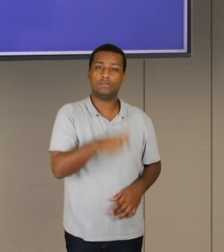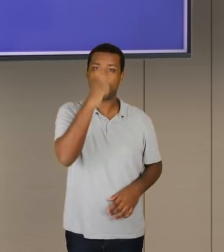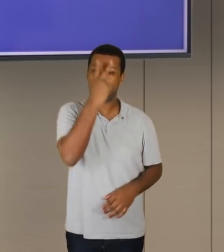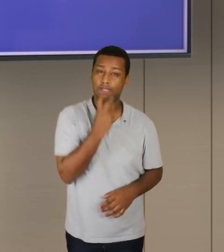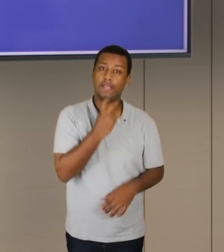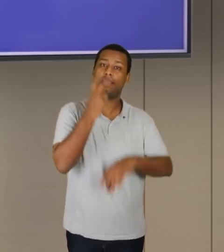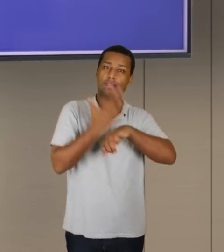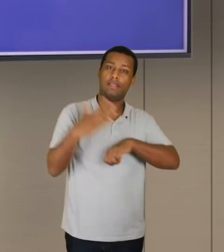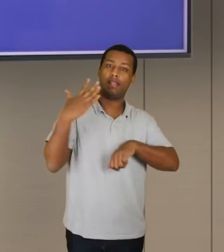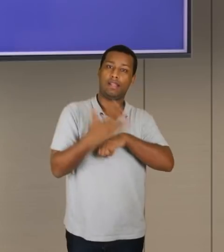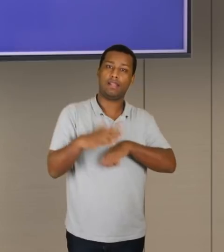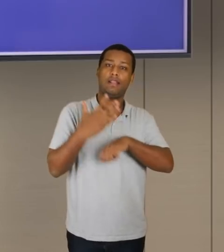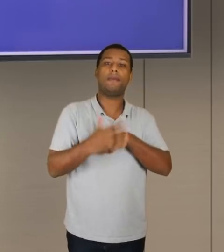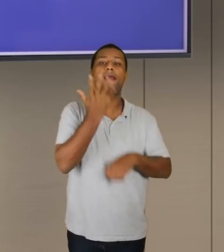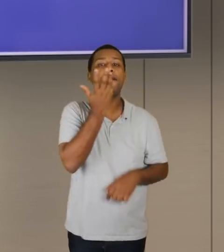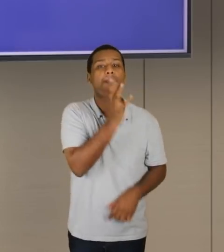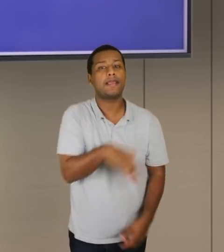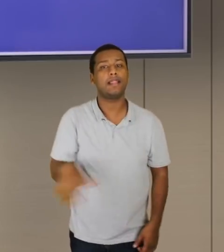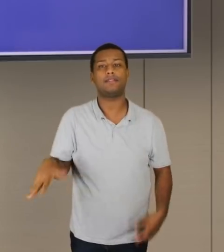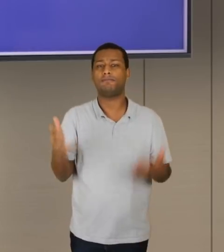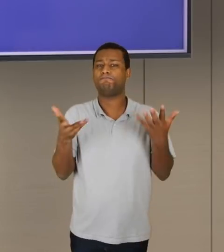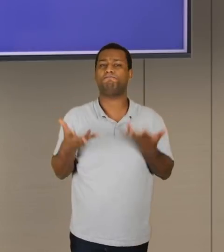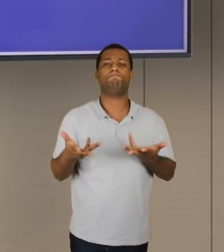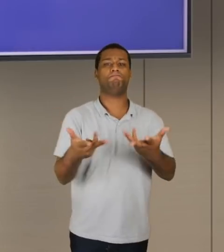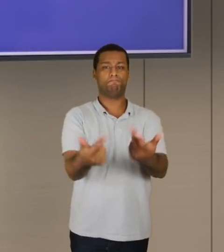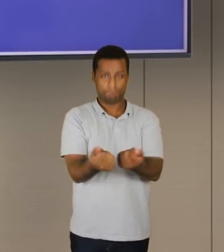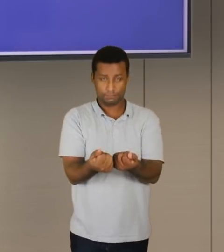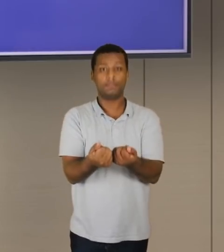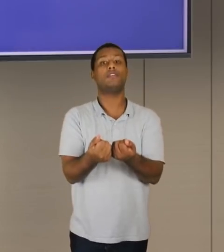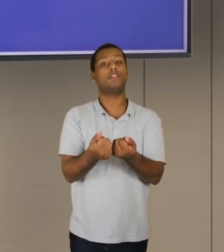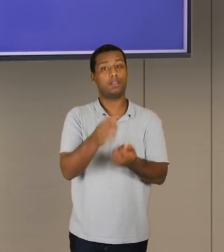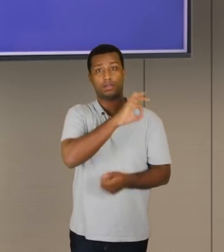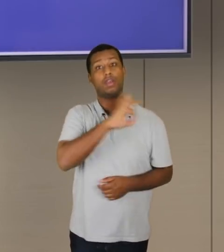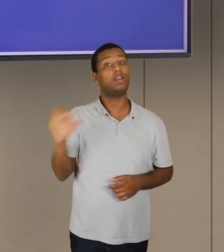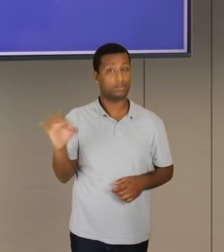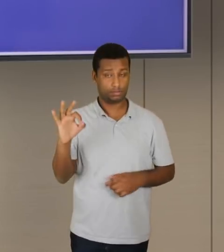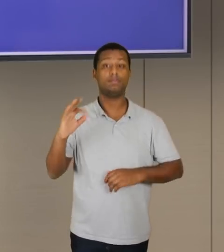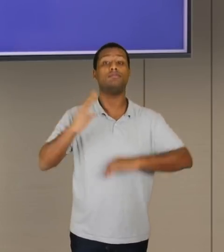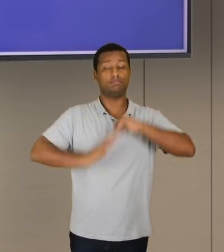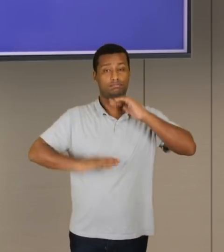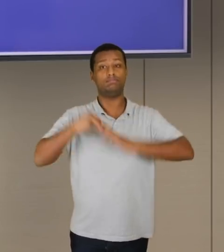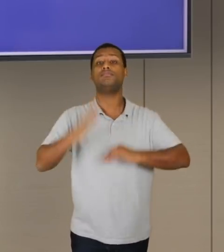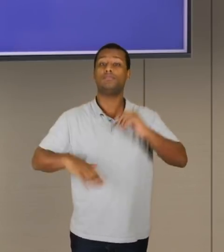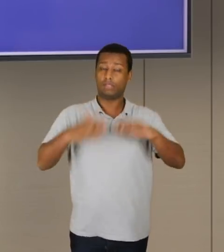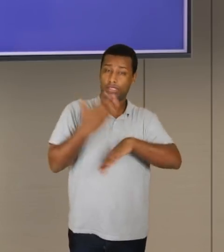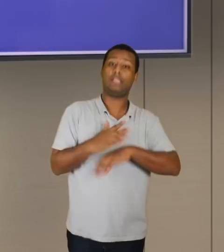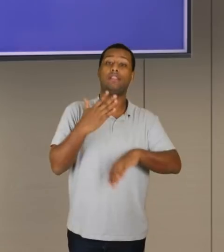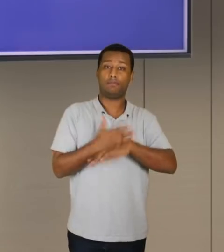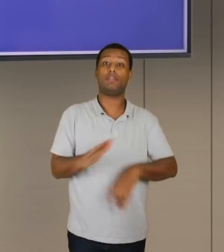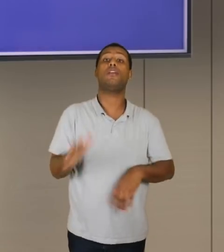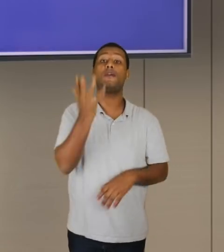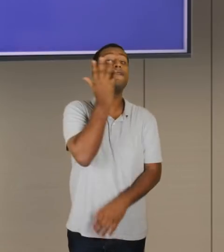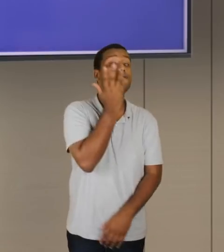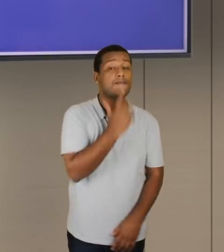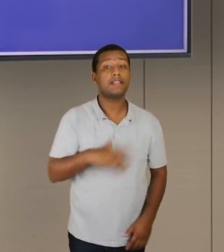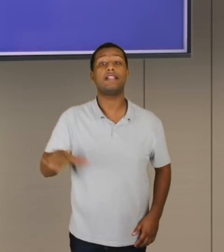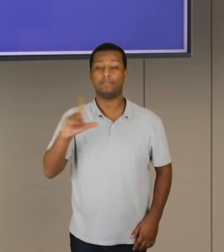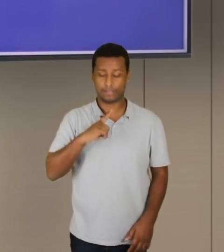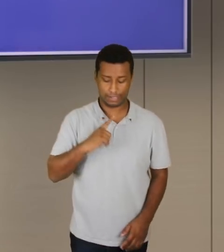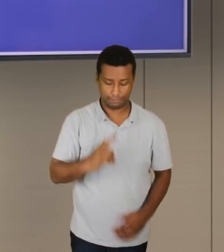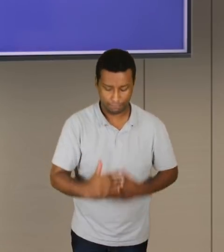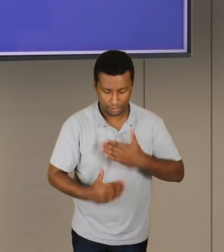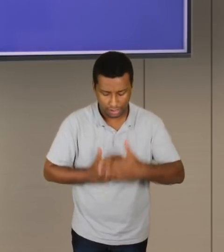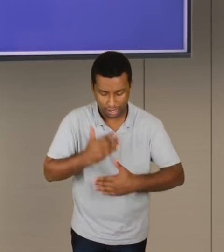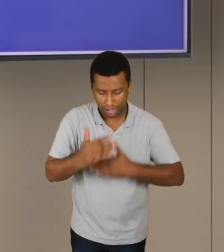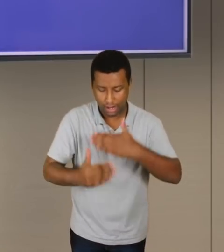perto. Precisa o quê? Eu estou andando na rua, eu quero aumentar a minha visão para andar na rua, eu quero usar